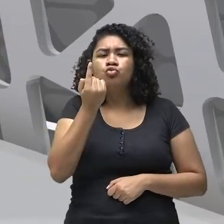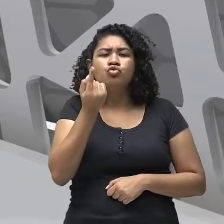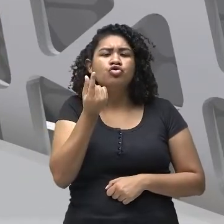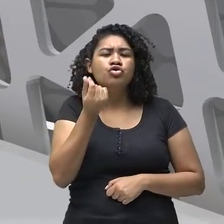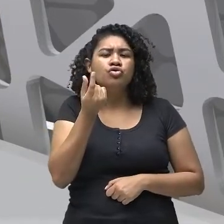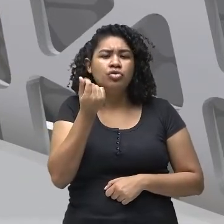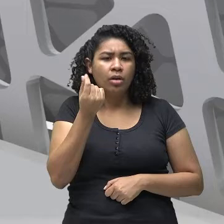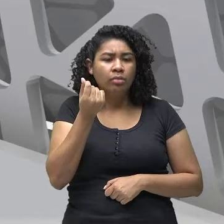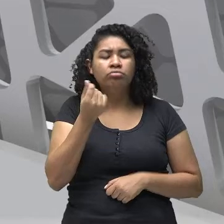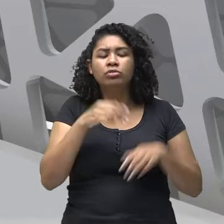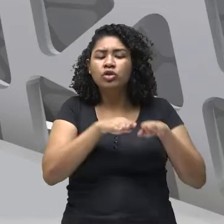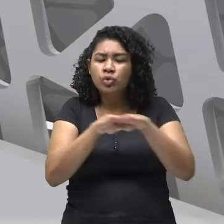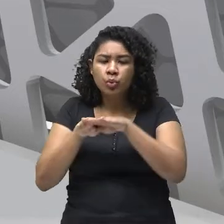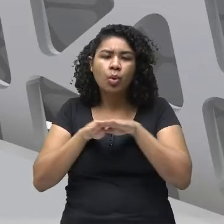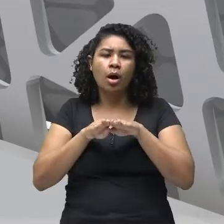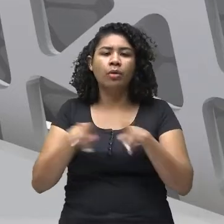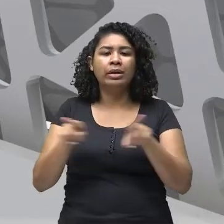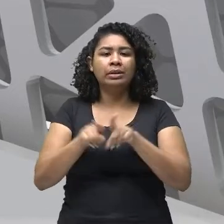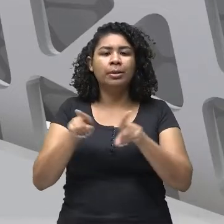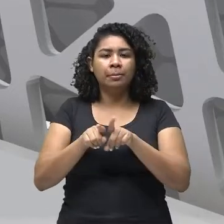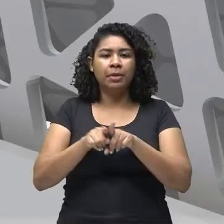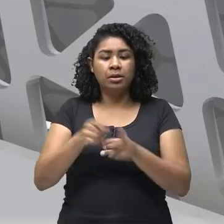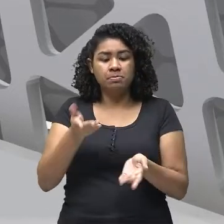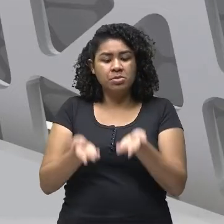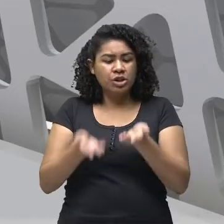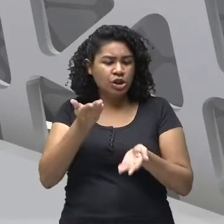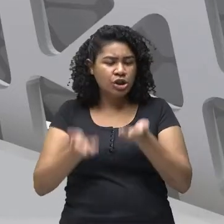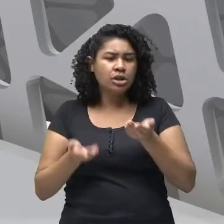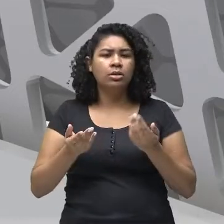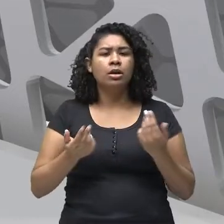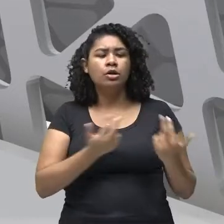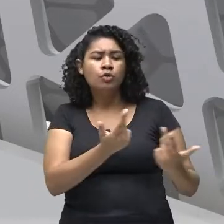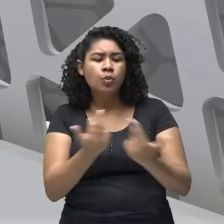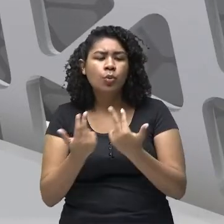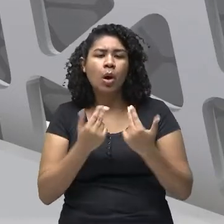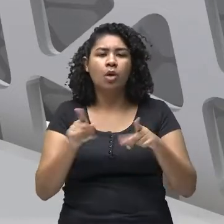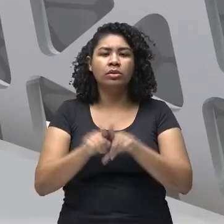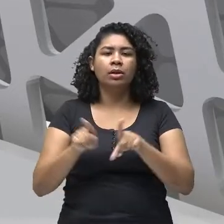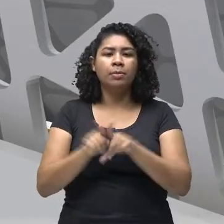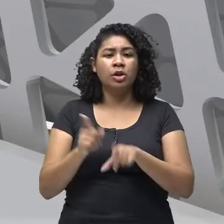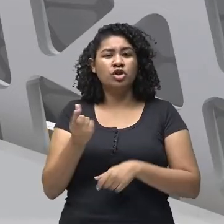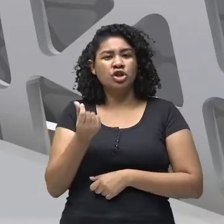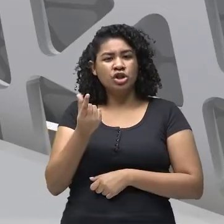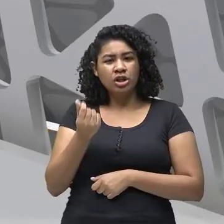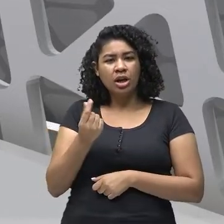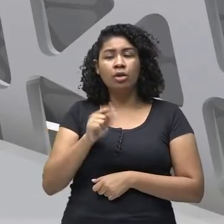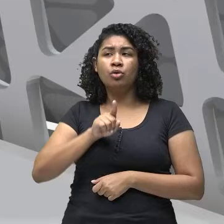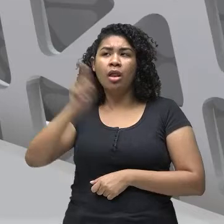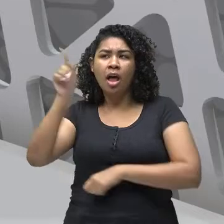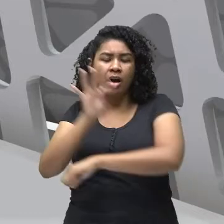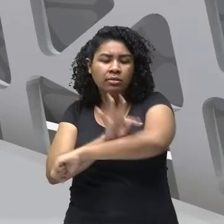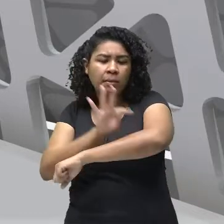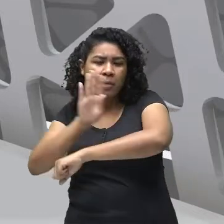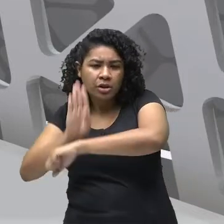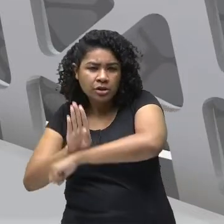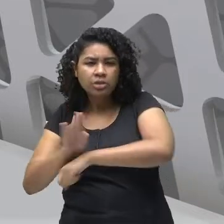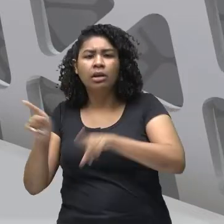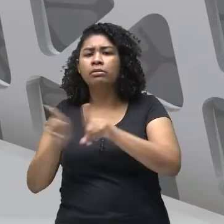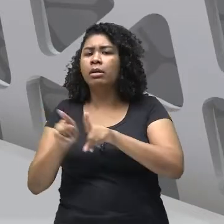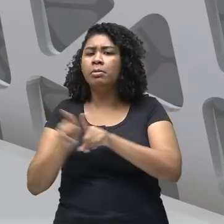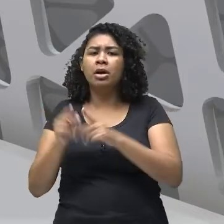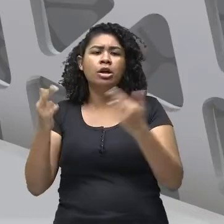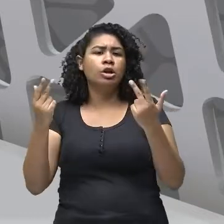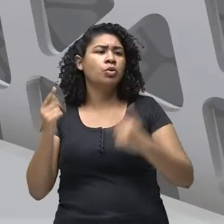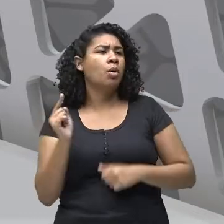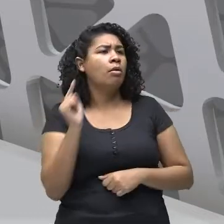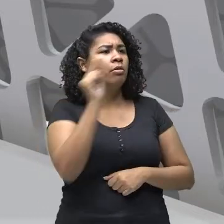uma única unidade de medida que deixa tudo igual, e é a mesma moeda que circula em Tabatinga, é a moeda que vai circular em